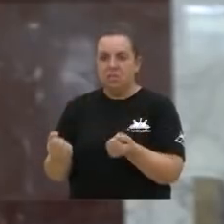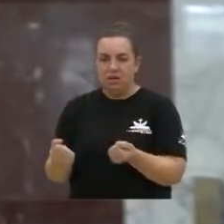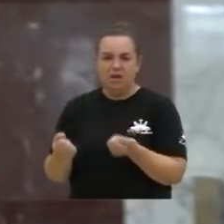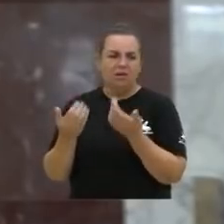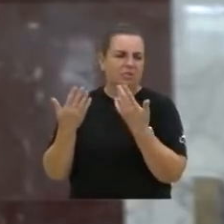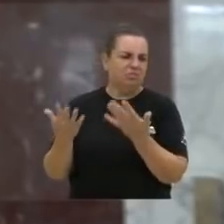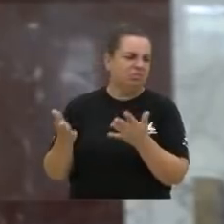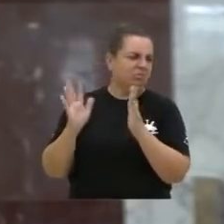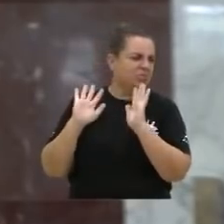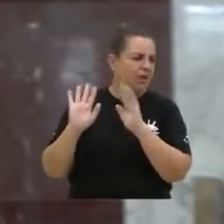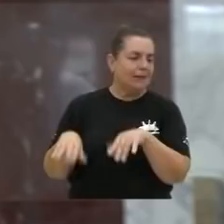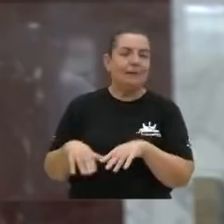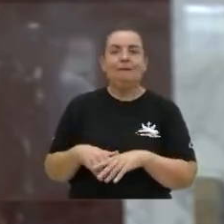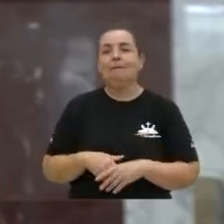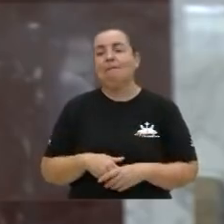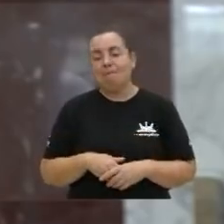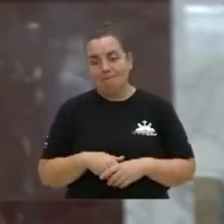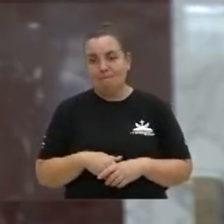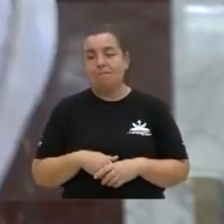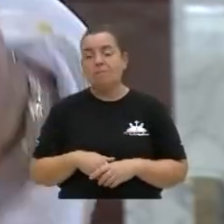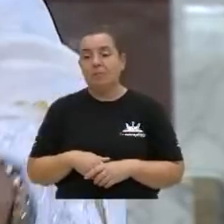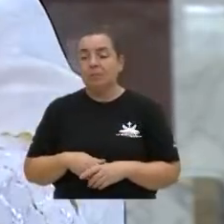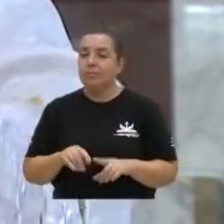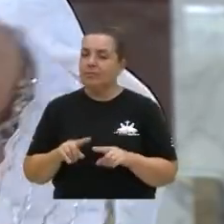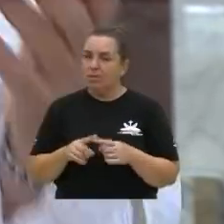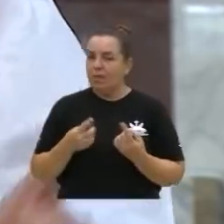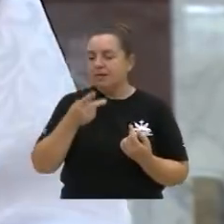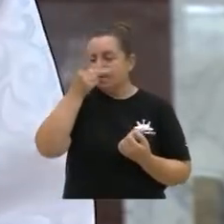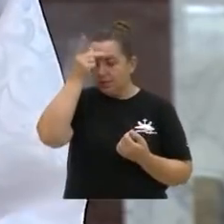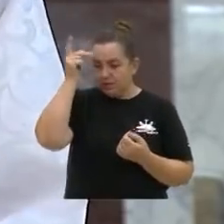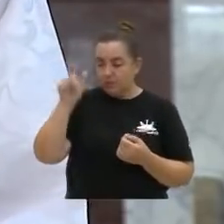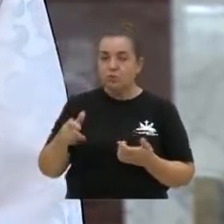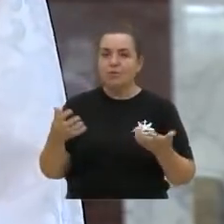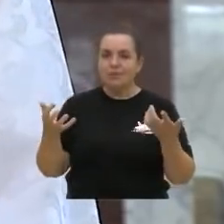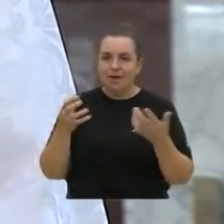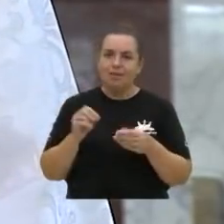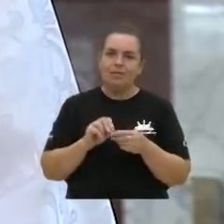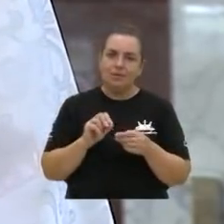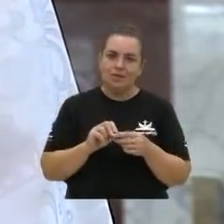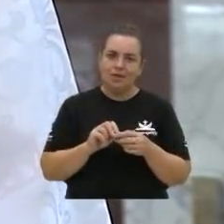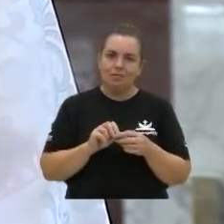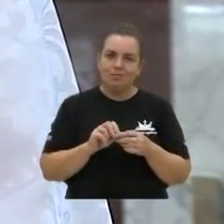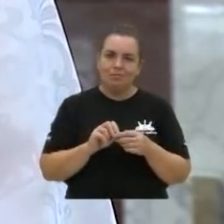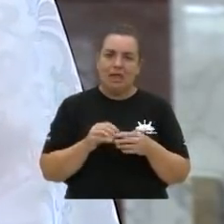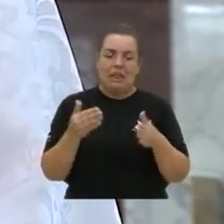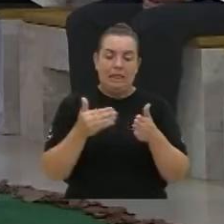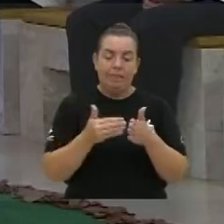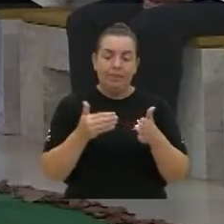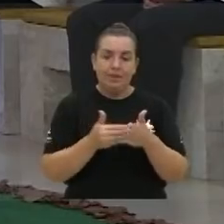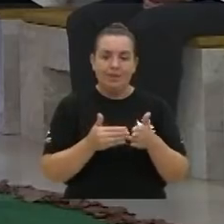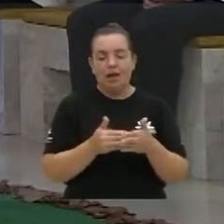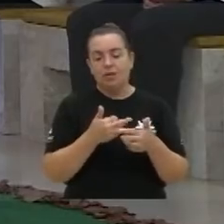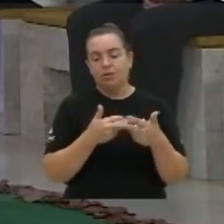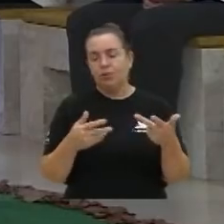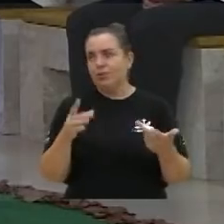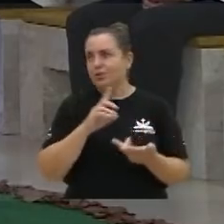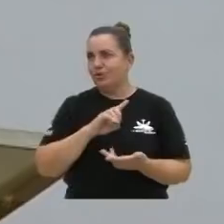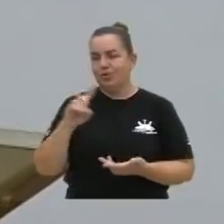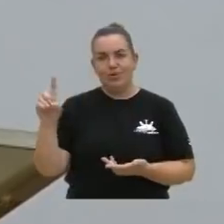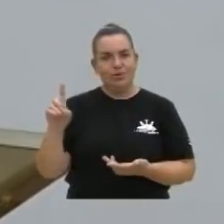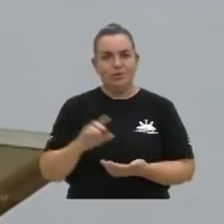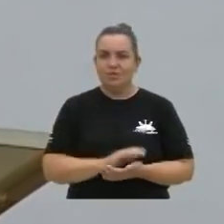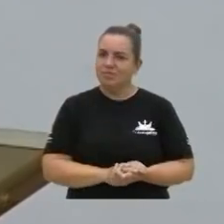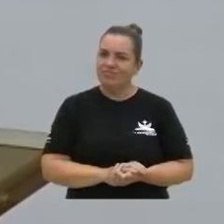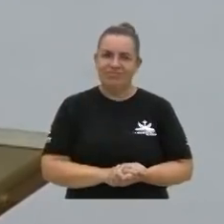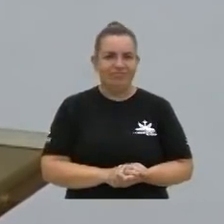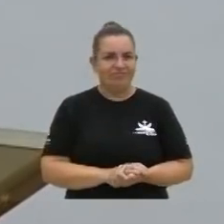Aquilo que o homem, o ser humano quer fazer, às vezes é tão pequeno diante da obra